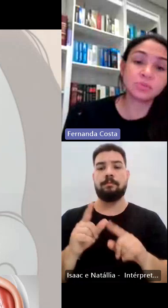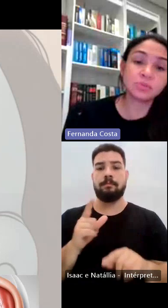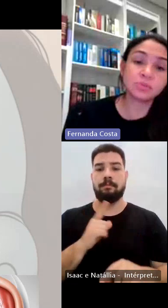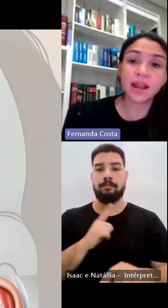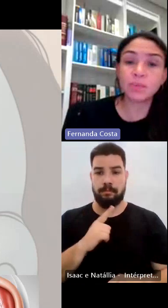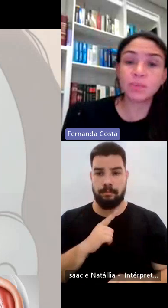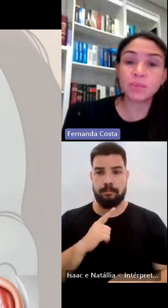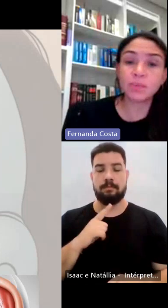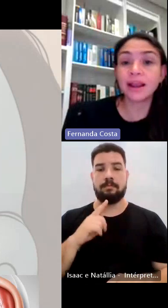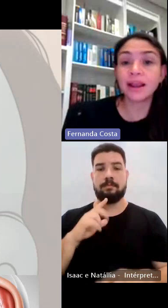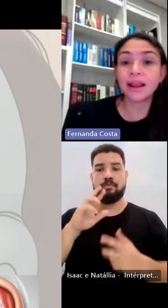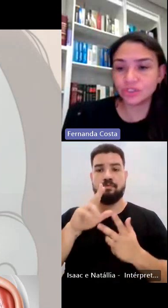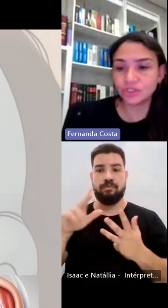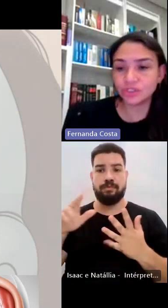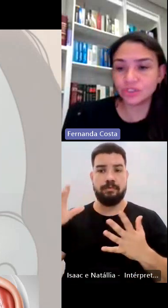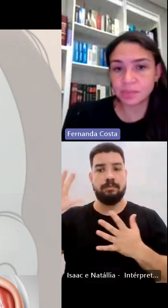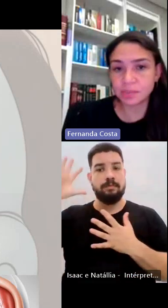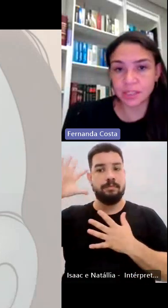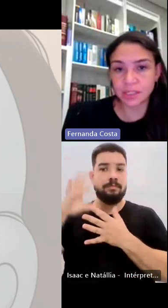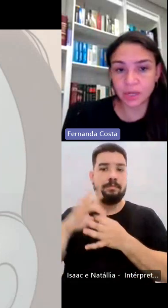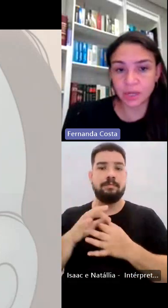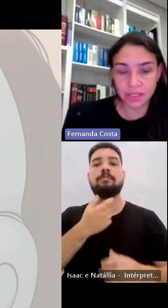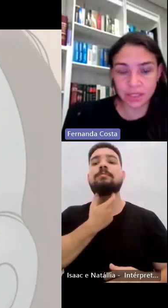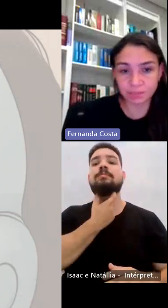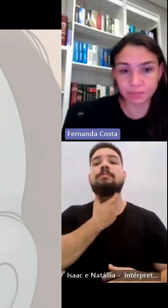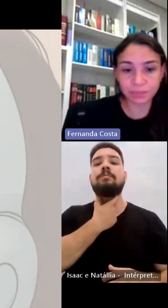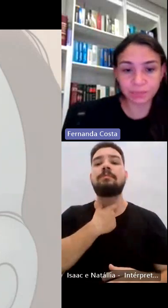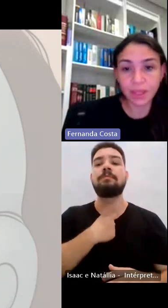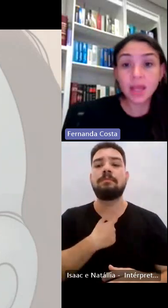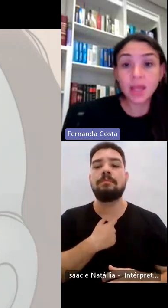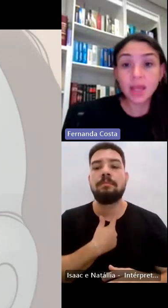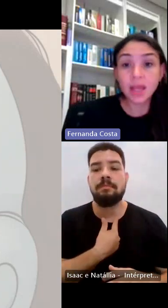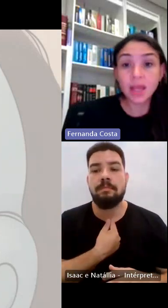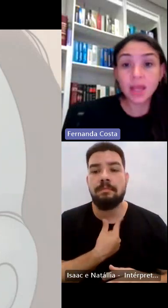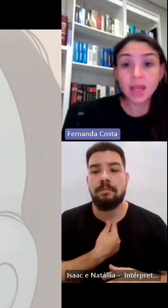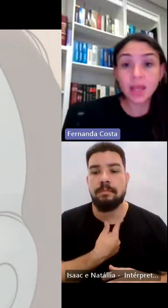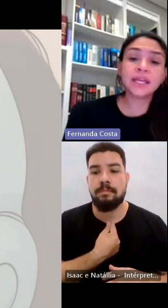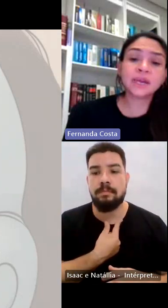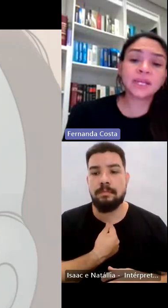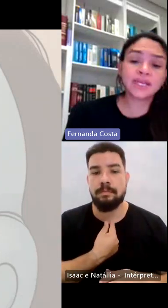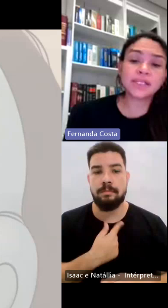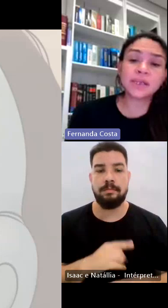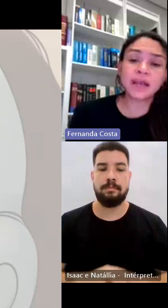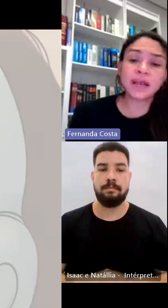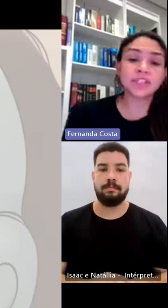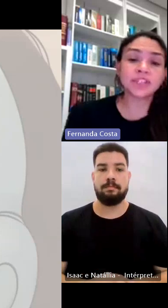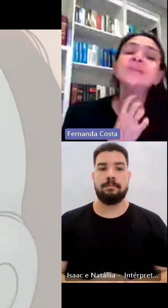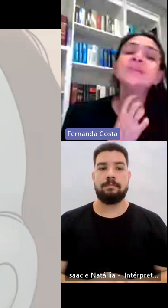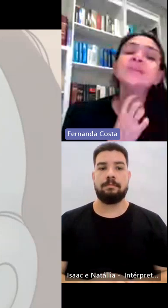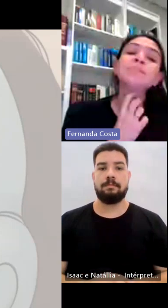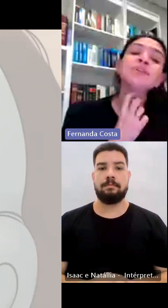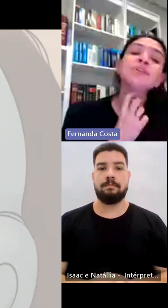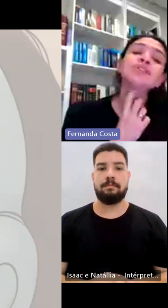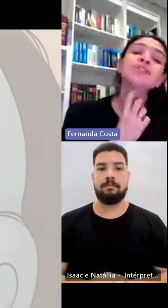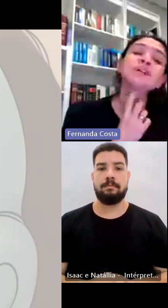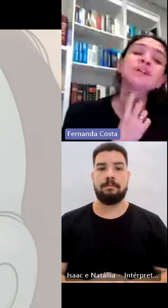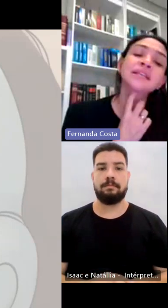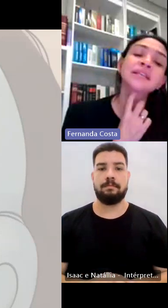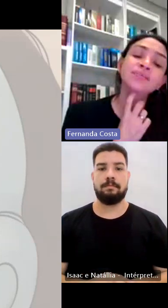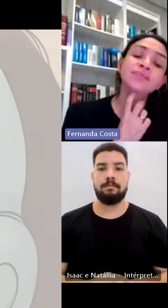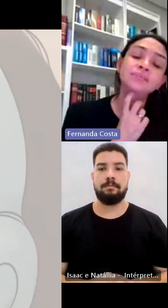sistemas, nós vamos falar um pouquinho da laringe e das pregas vocais. Quando eu tenho aqui nessa imagem, nessa